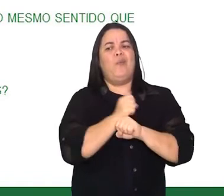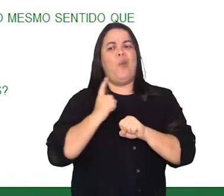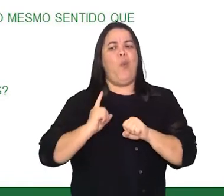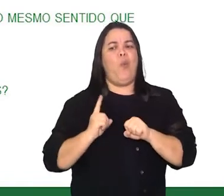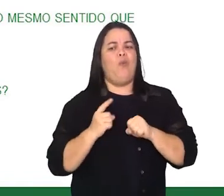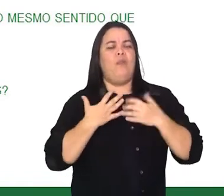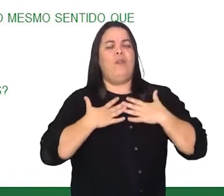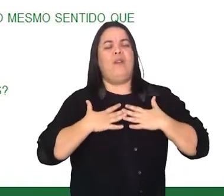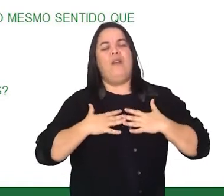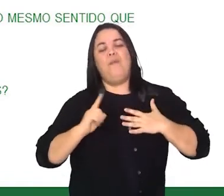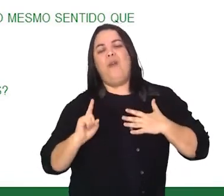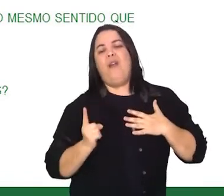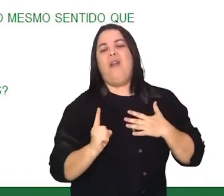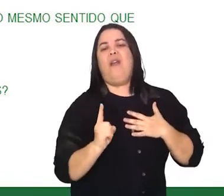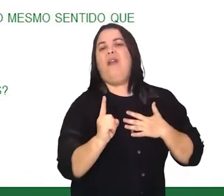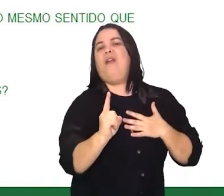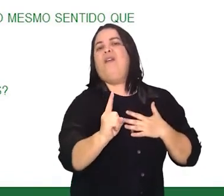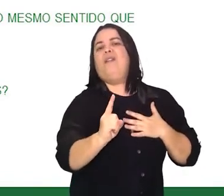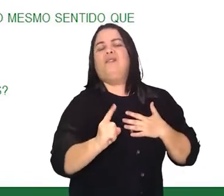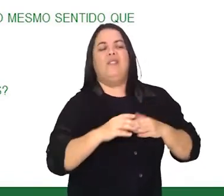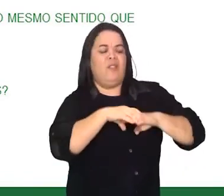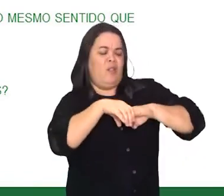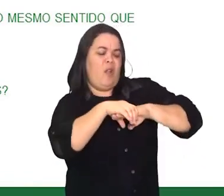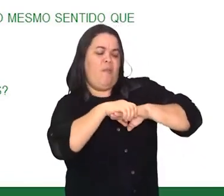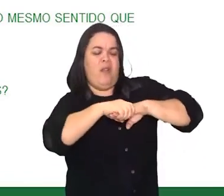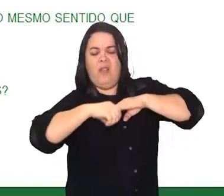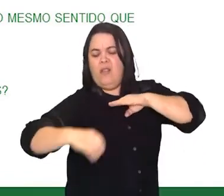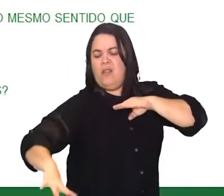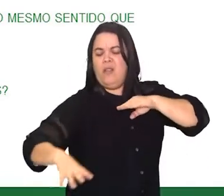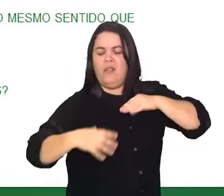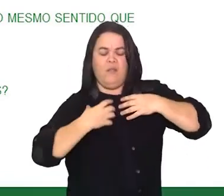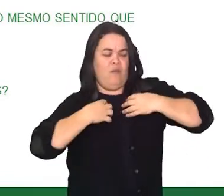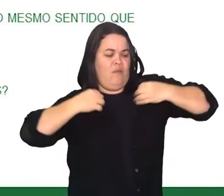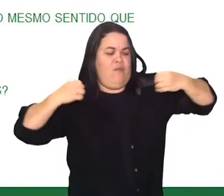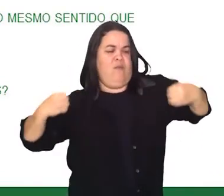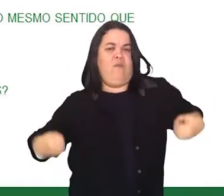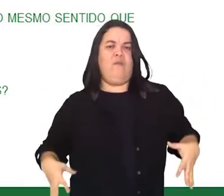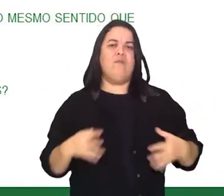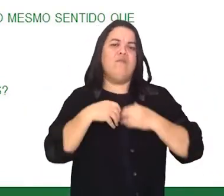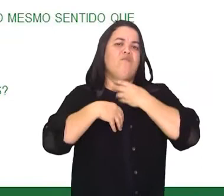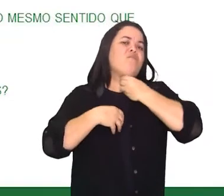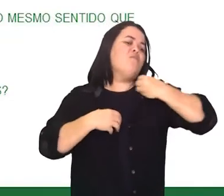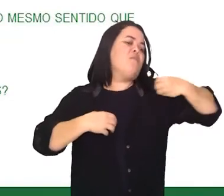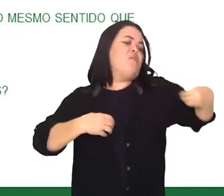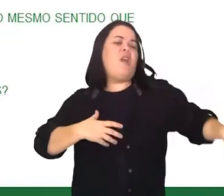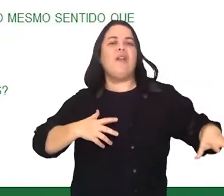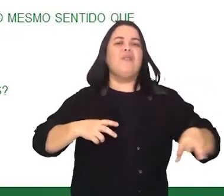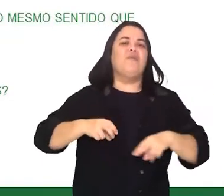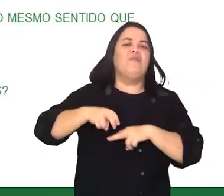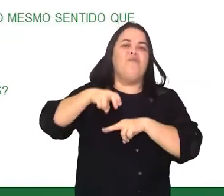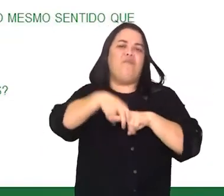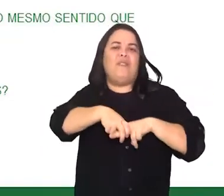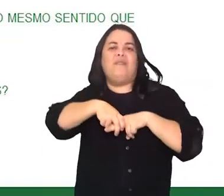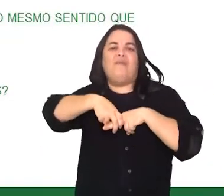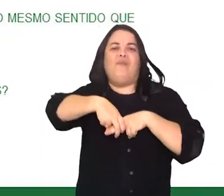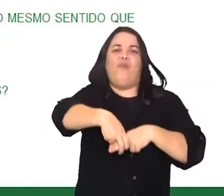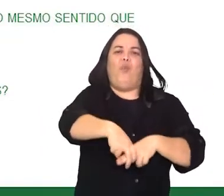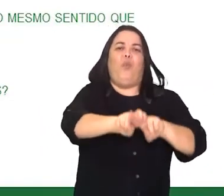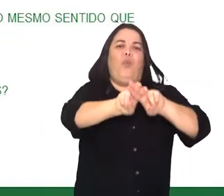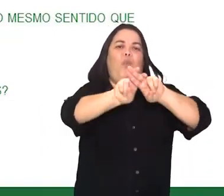relaxar um pouco, tirou os sapatos, tirou a gravata e o paletó, ficou descalço e foi balançar-se.